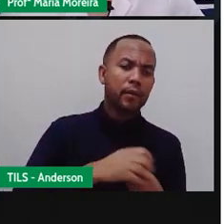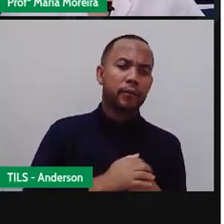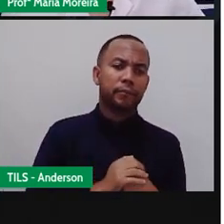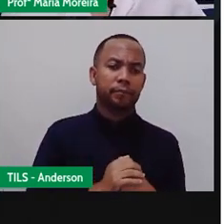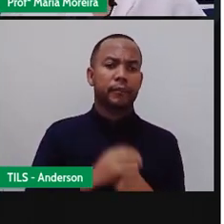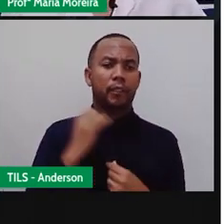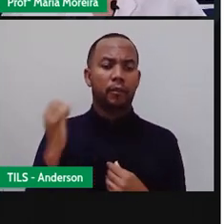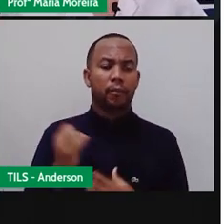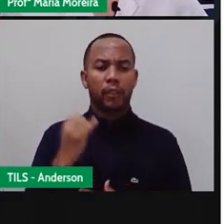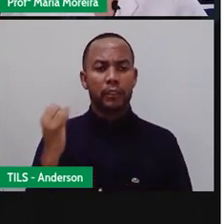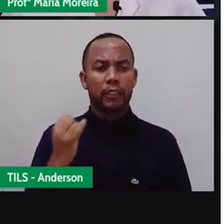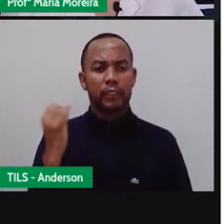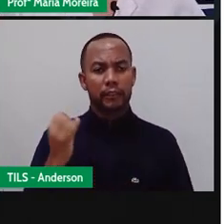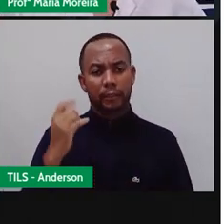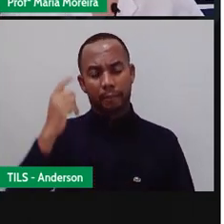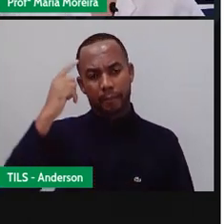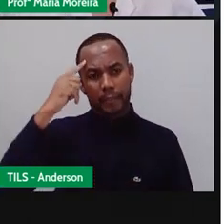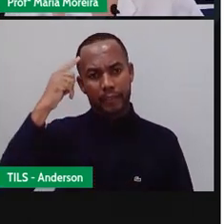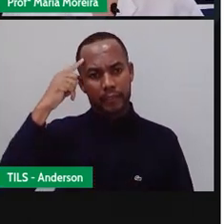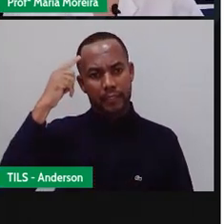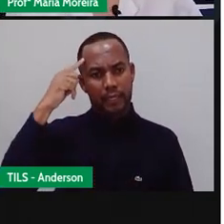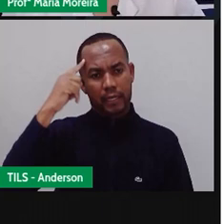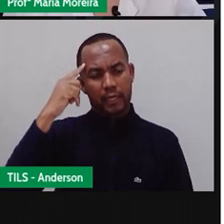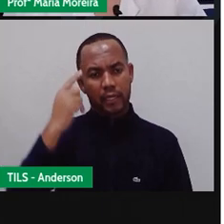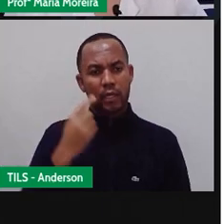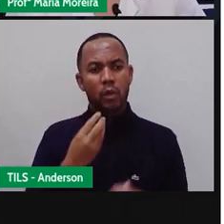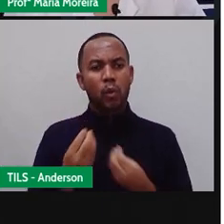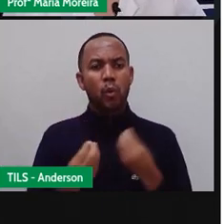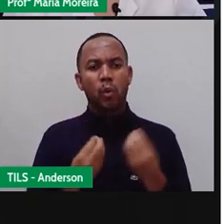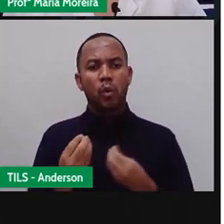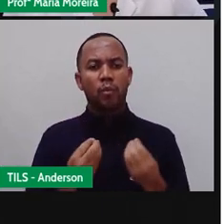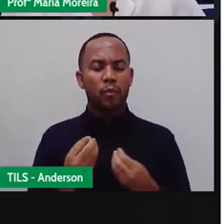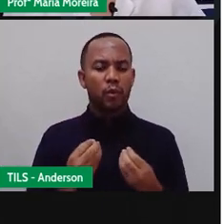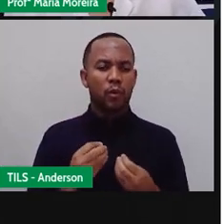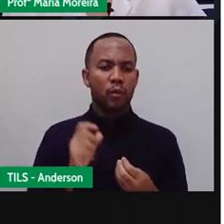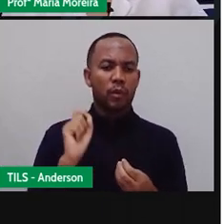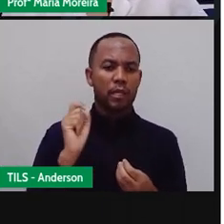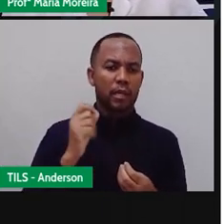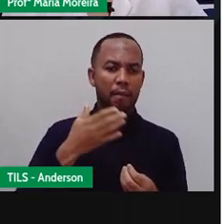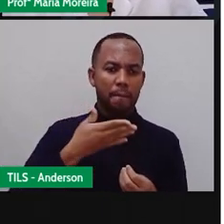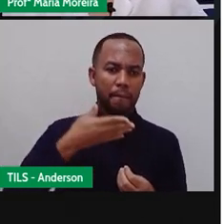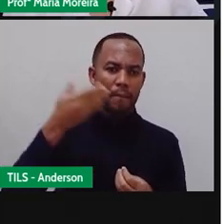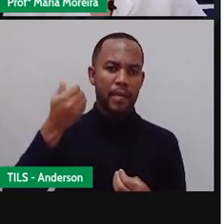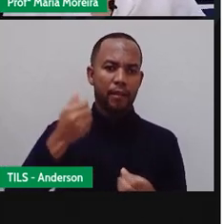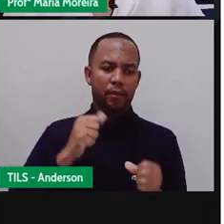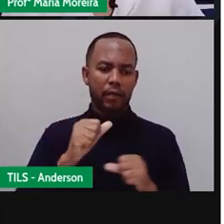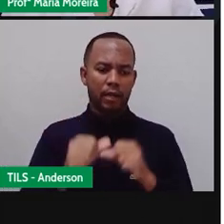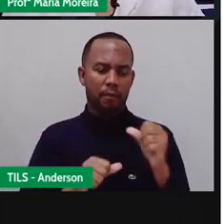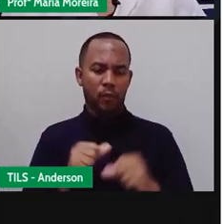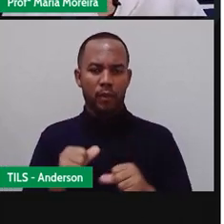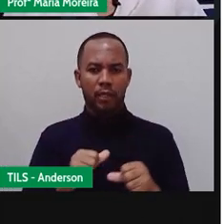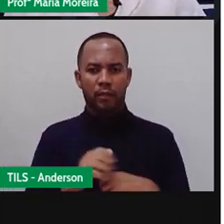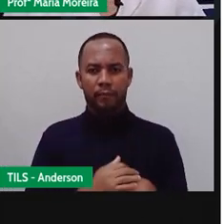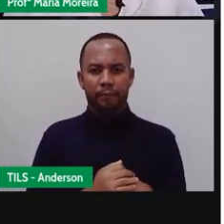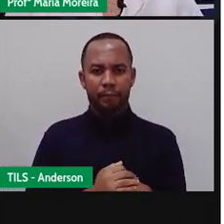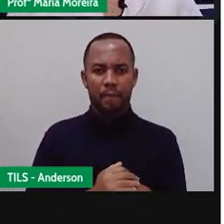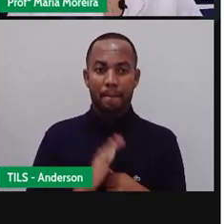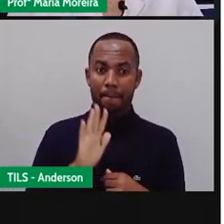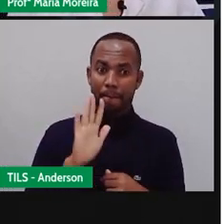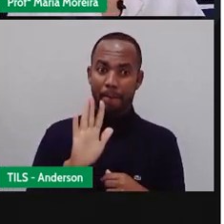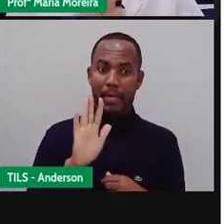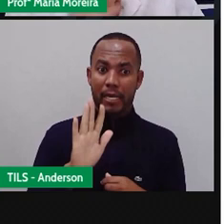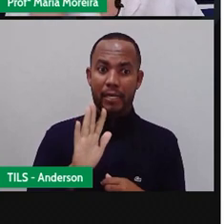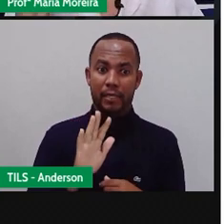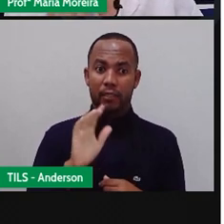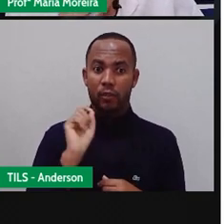pra disse lá no início da aula Vamos pensar aqui não é o que a gente pode fazer para melhorar só que são